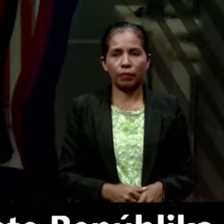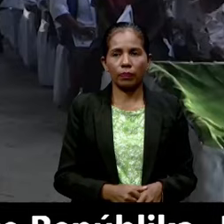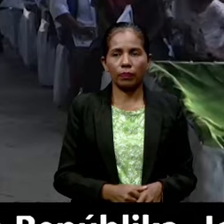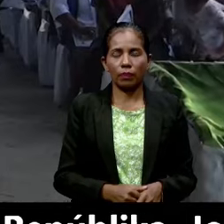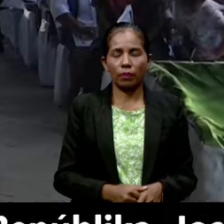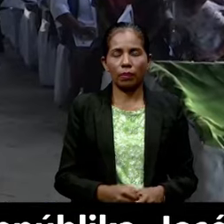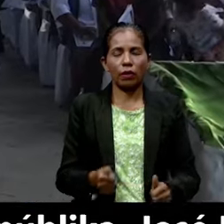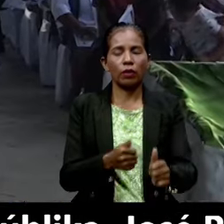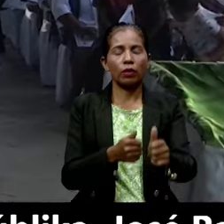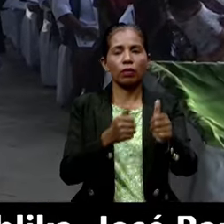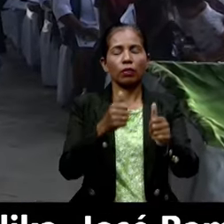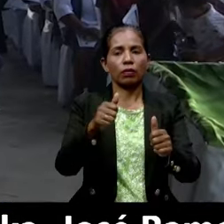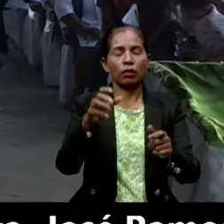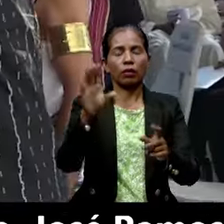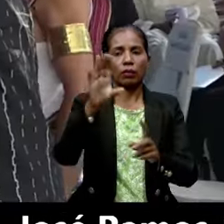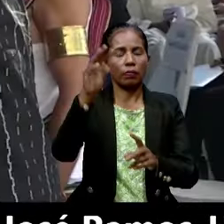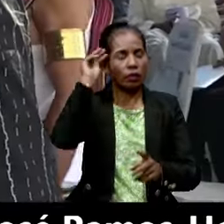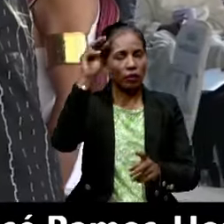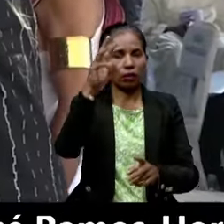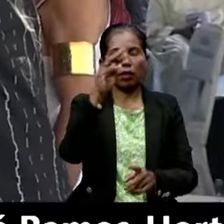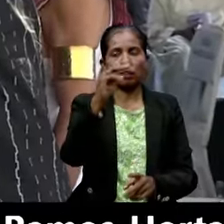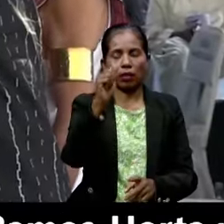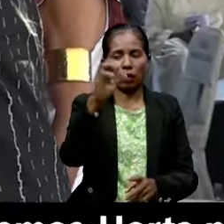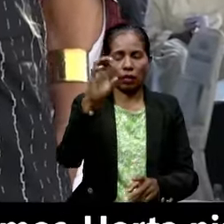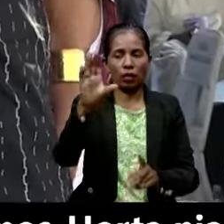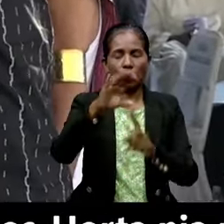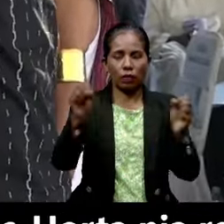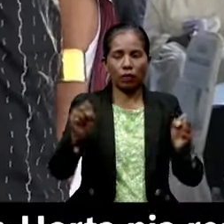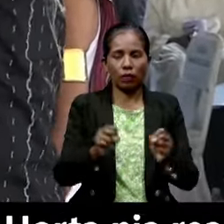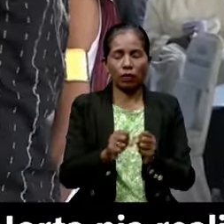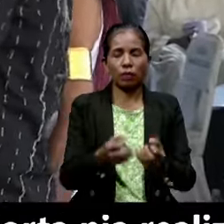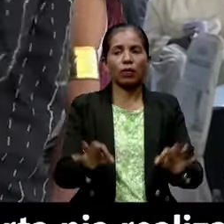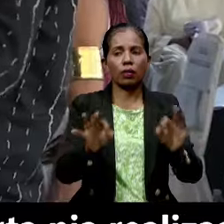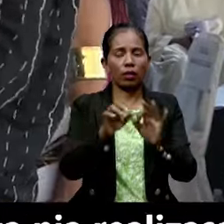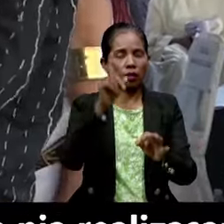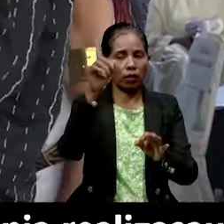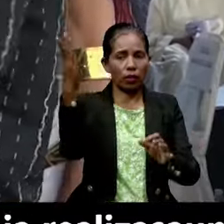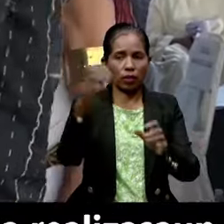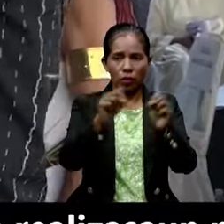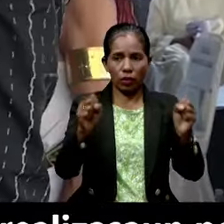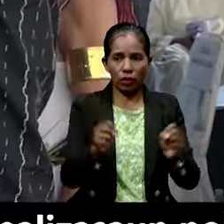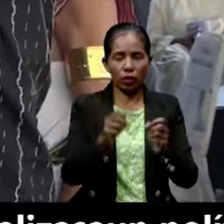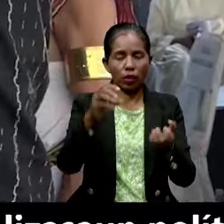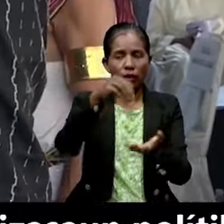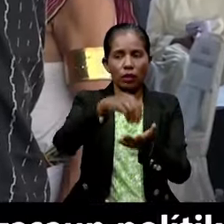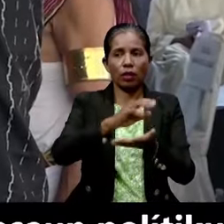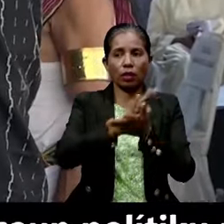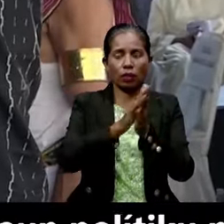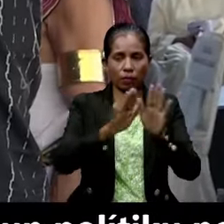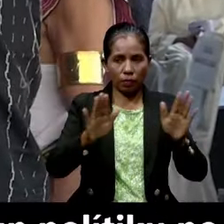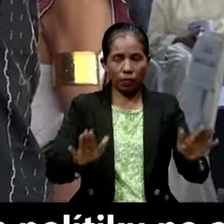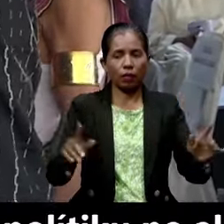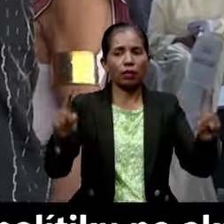Duir Tomás Cabral se fisuku hanesan autoridade principal ide ia suku tambane tem que garantir paz na estabilidade